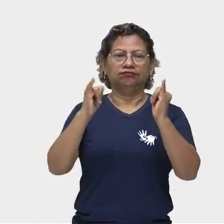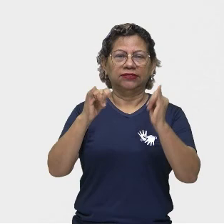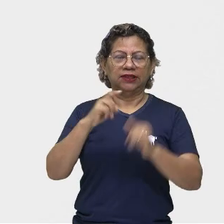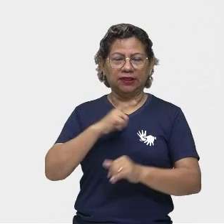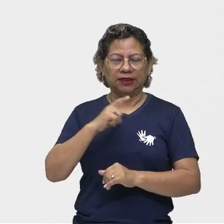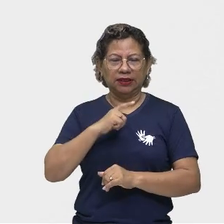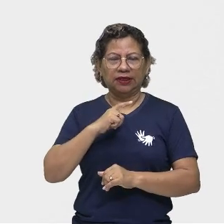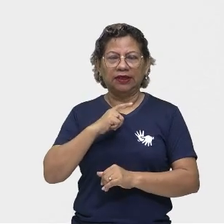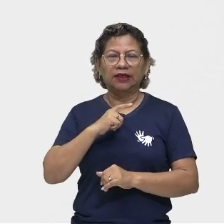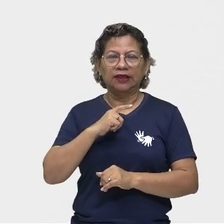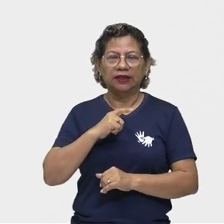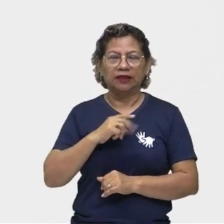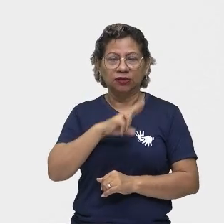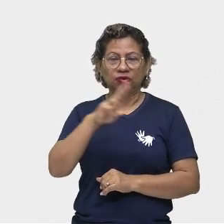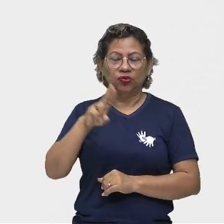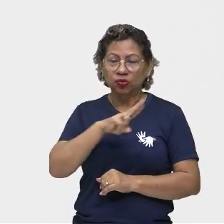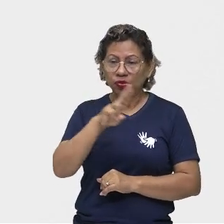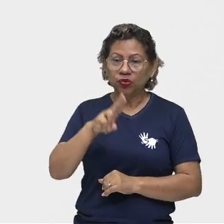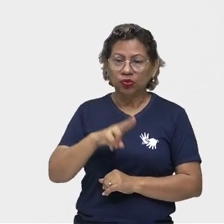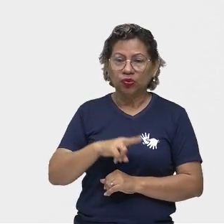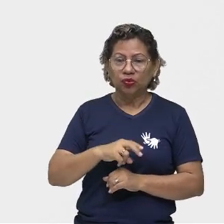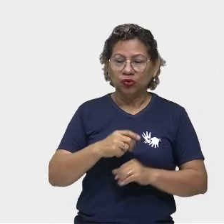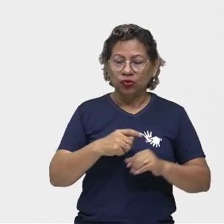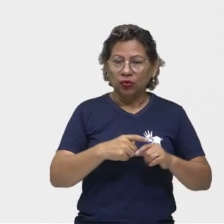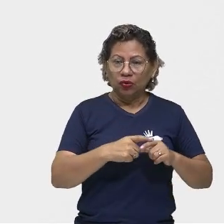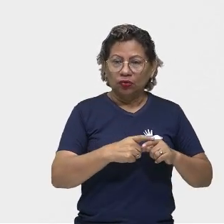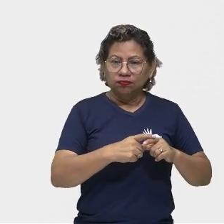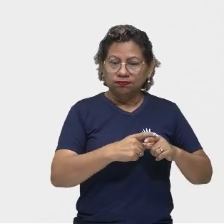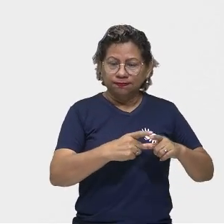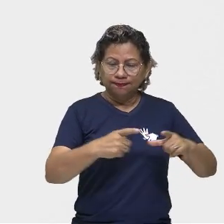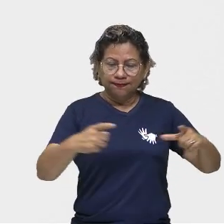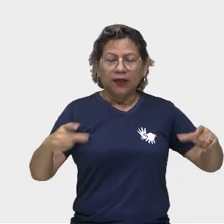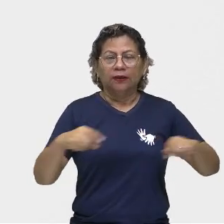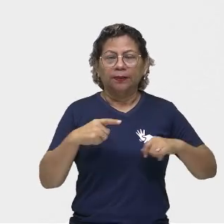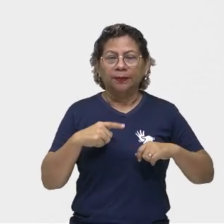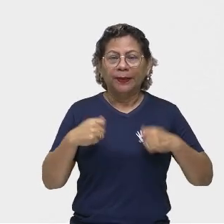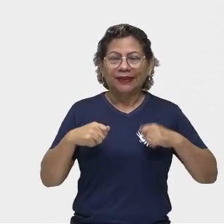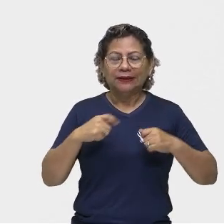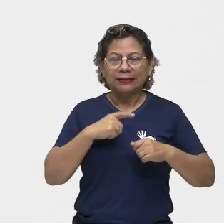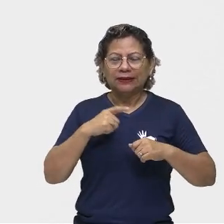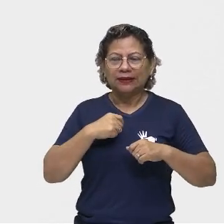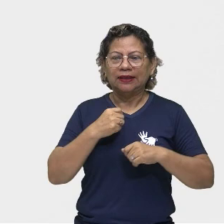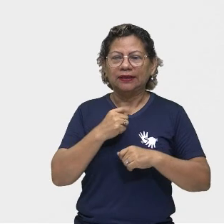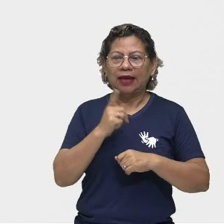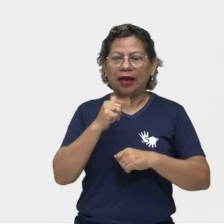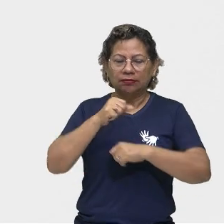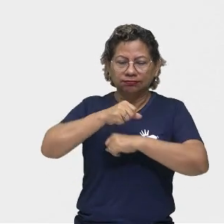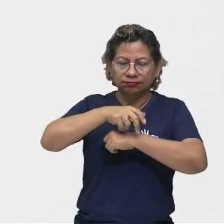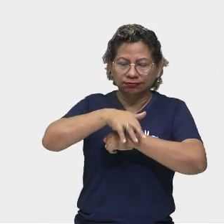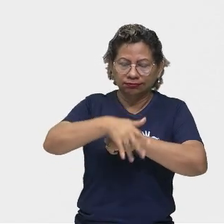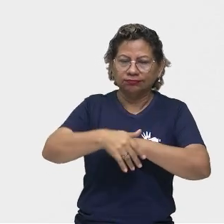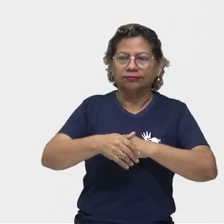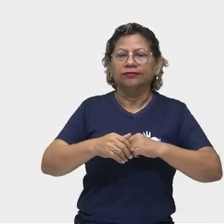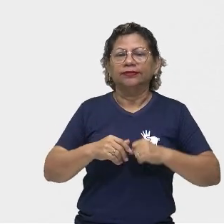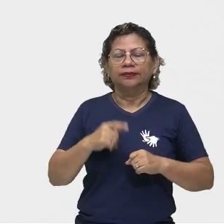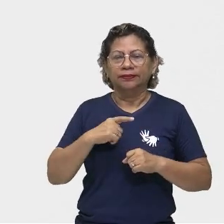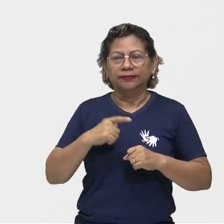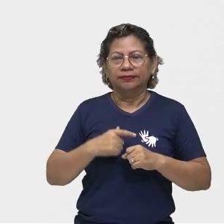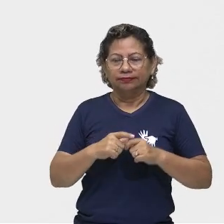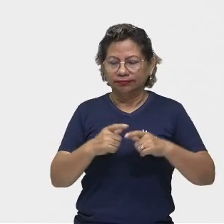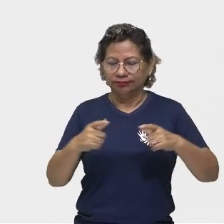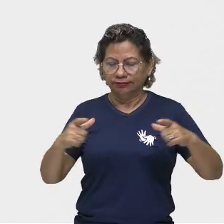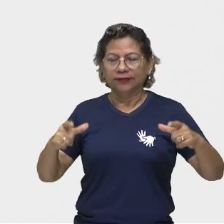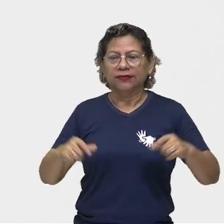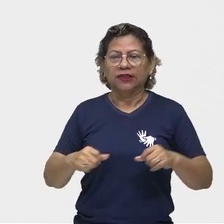grandes áreas, precisando inclusive de um grande reservatório e gerando alagamento e desmatamento para a sua